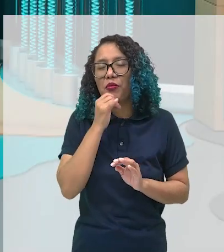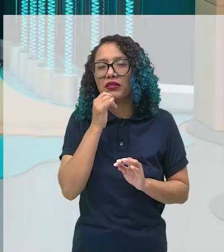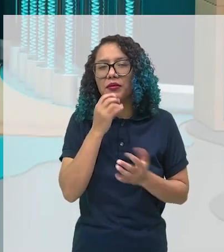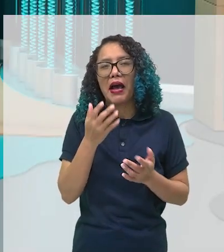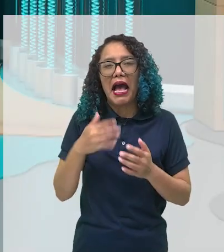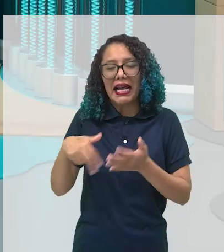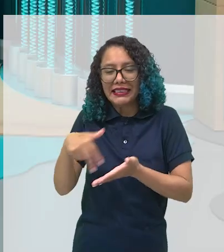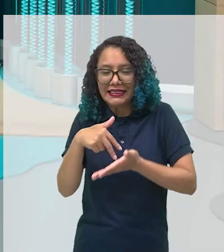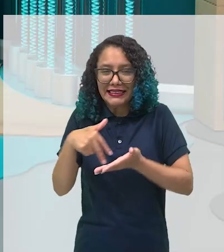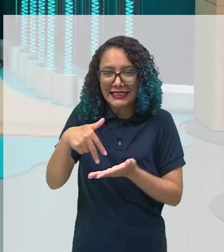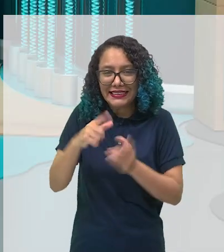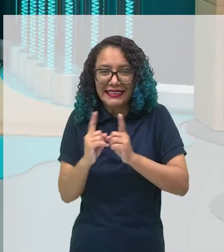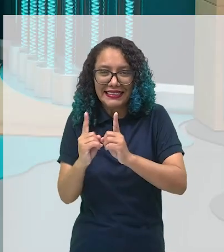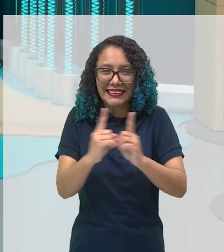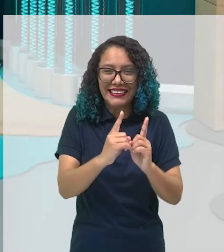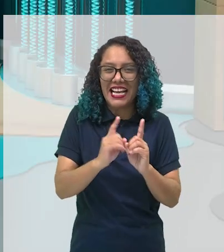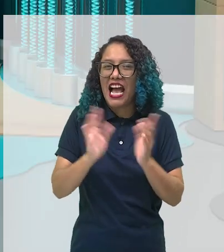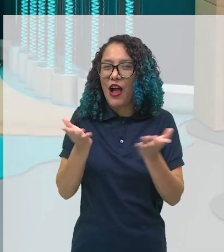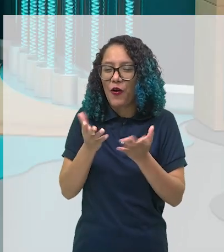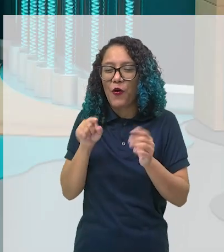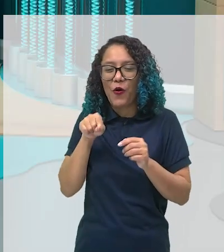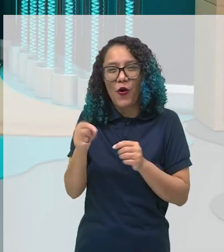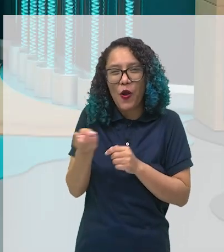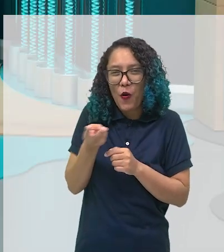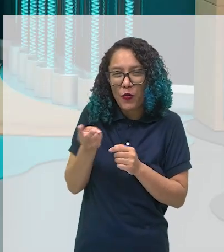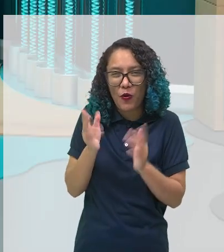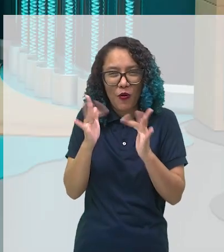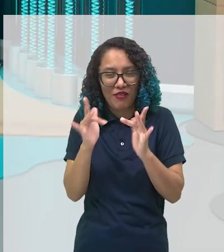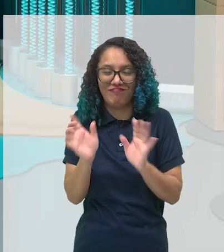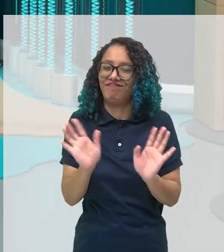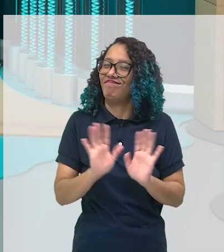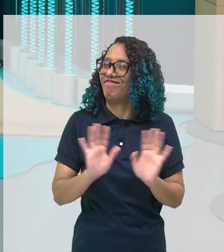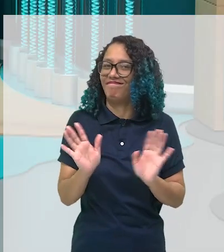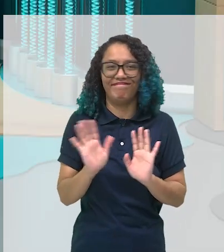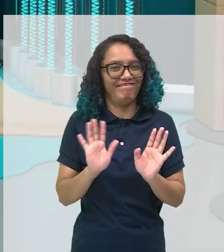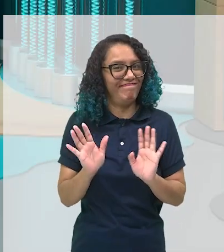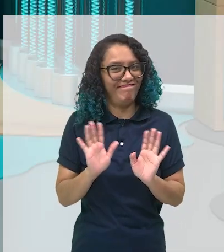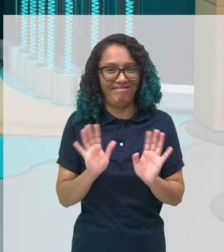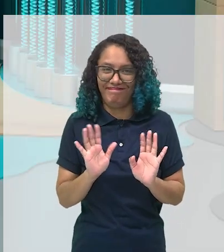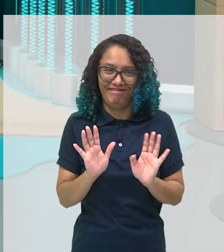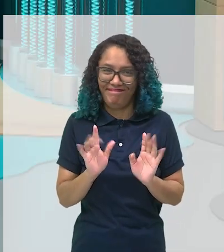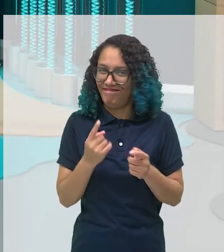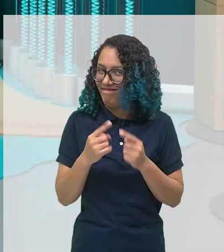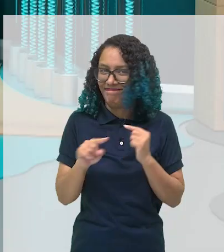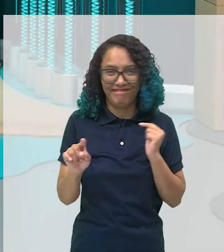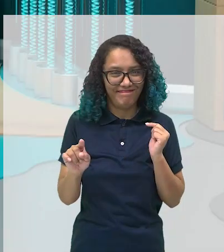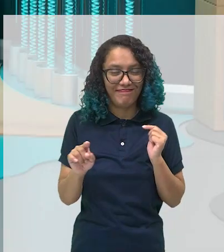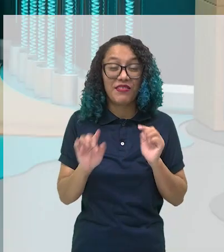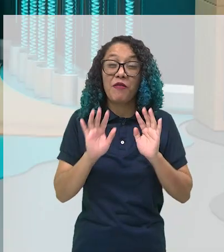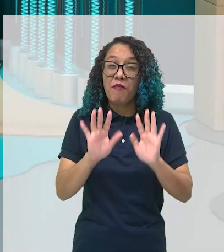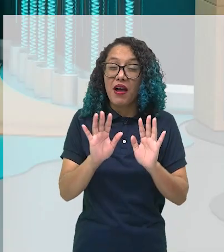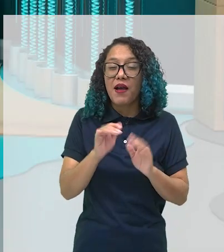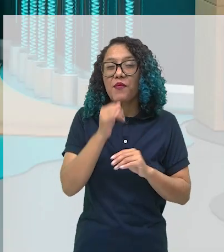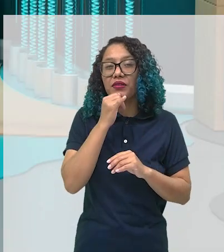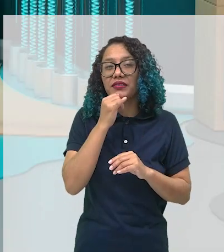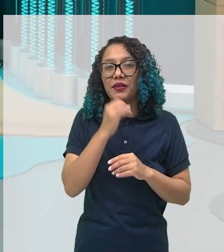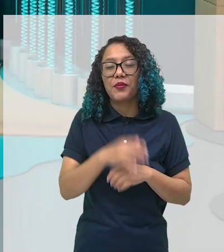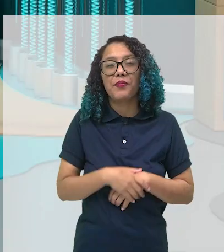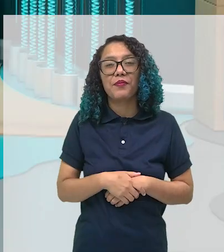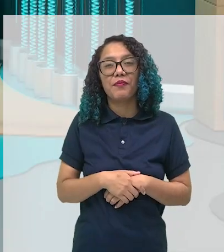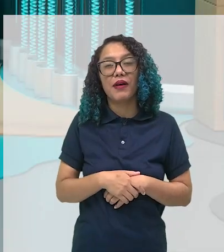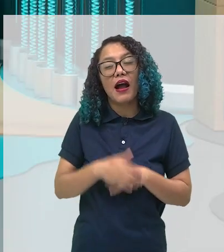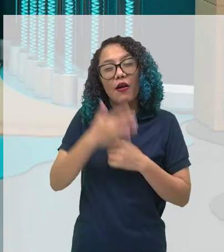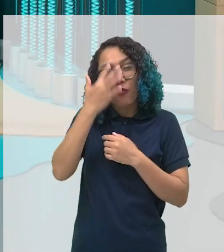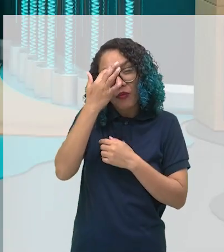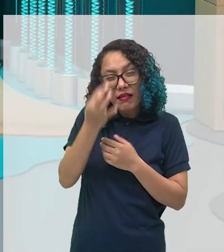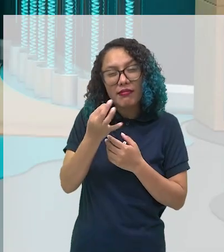está dançando é porque já está namorando. Não tem nada disso. Mas para você sentir todos os